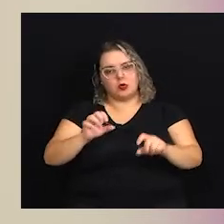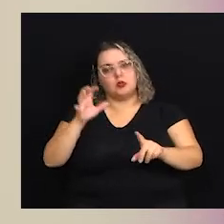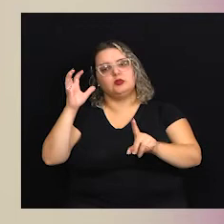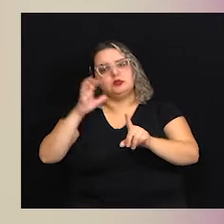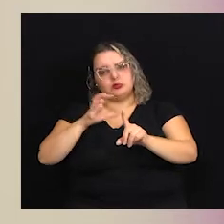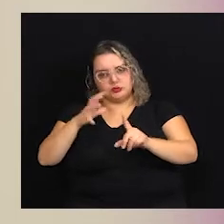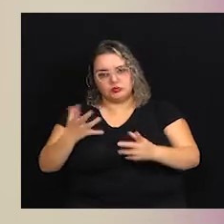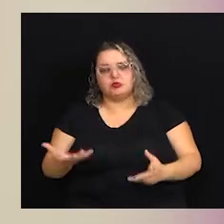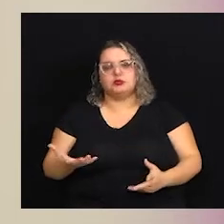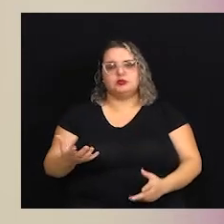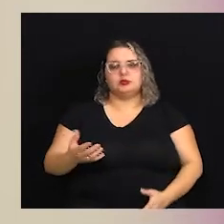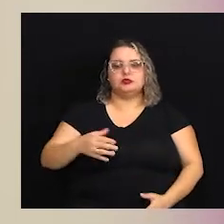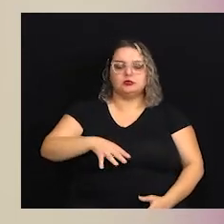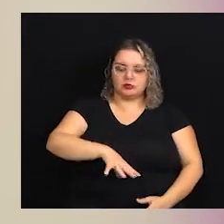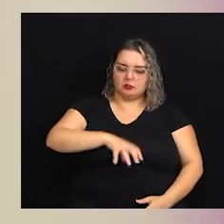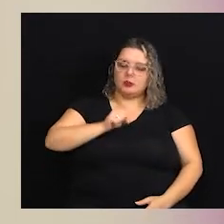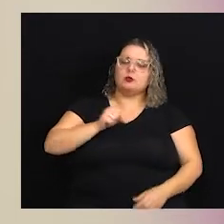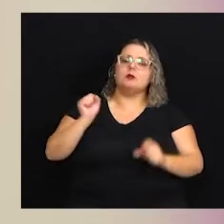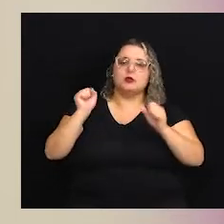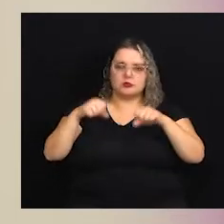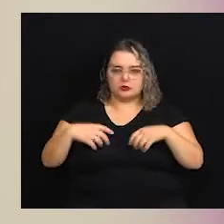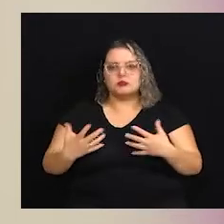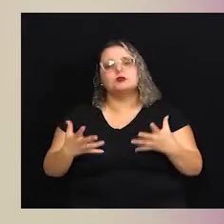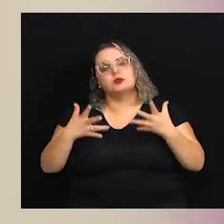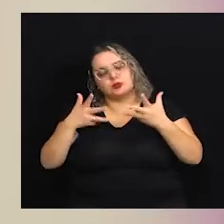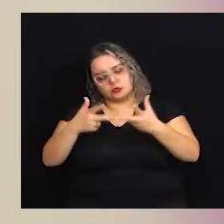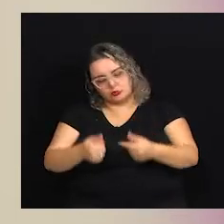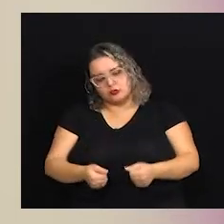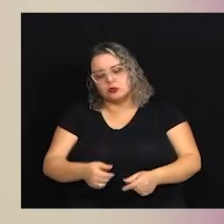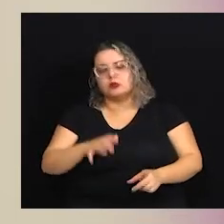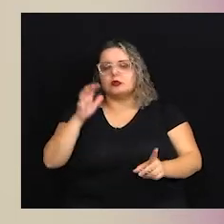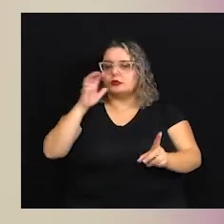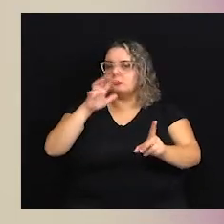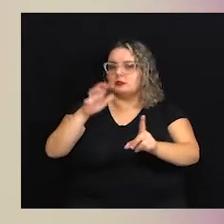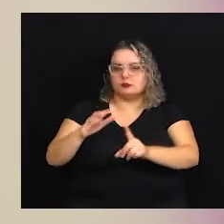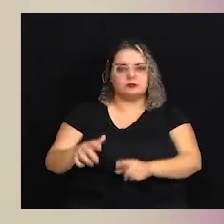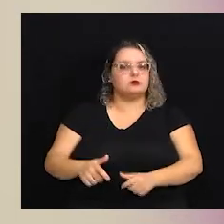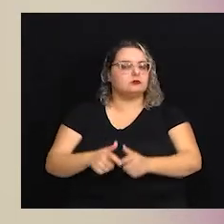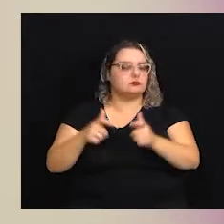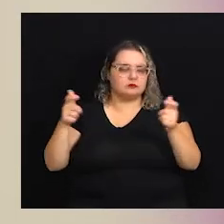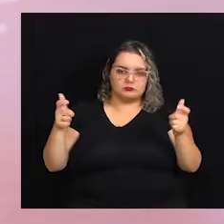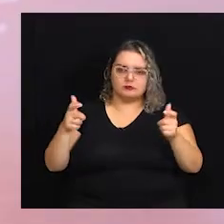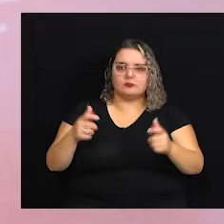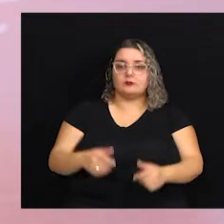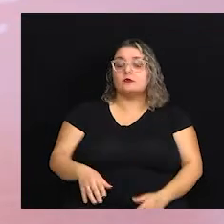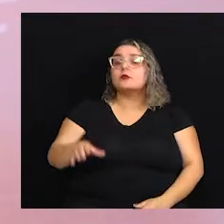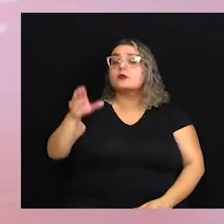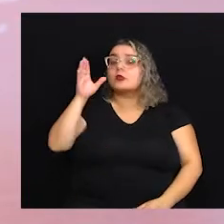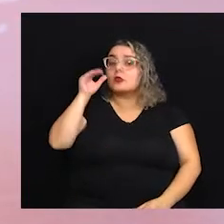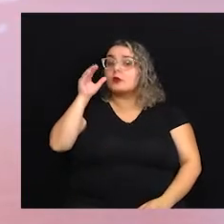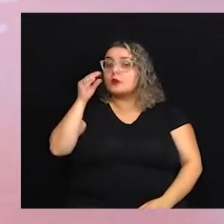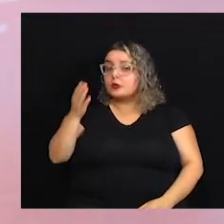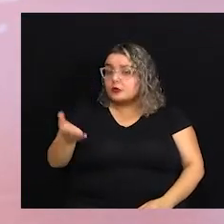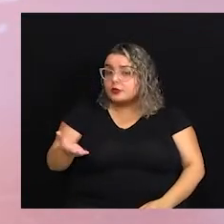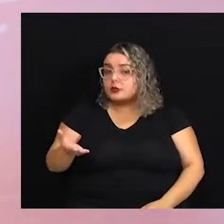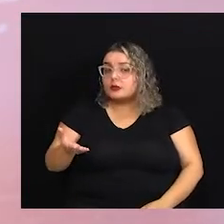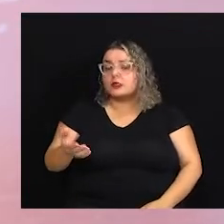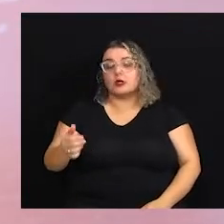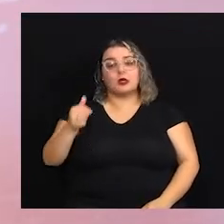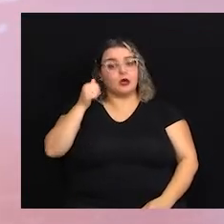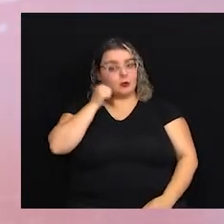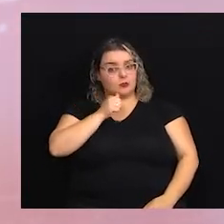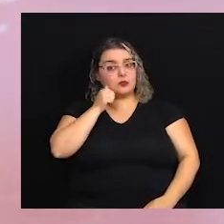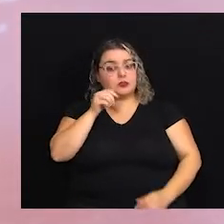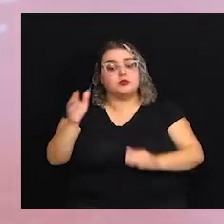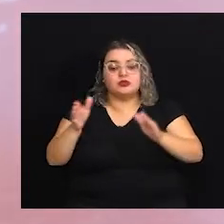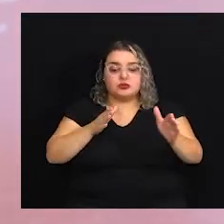ter um impacto nessa questão da menopausa, sim, como um todo. Afeta demais. E uma curiosidade aí, a mulher que